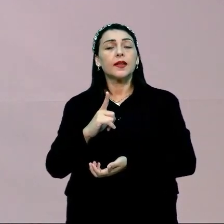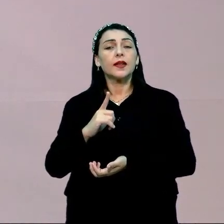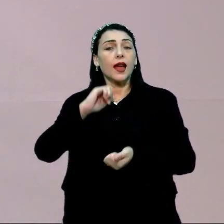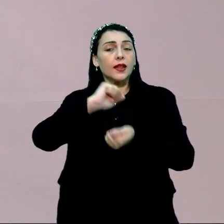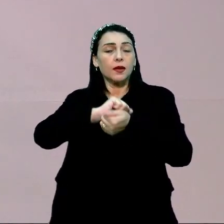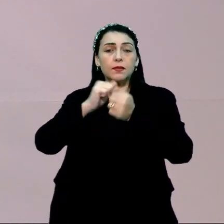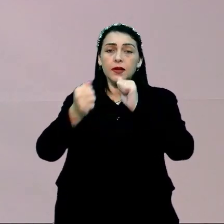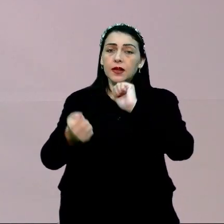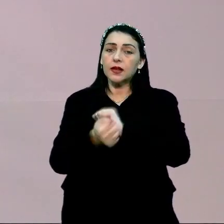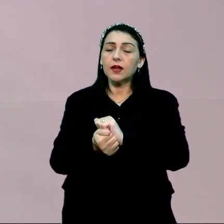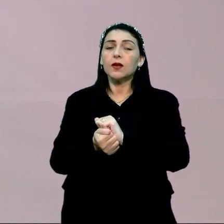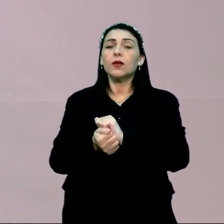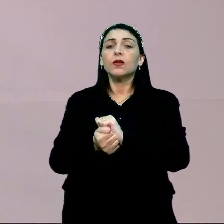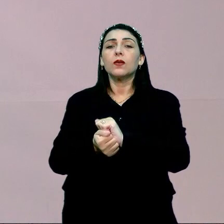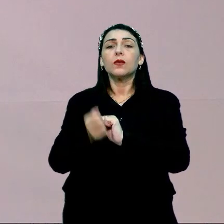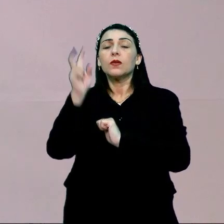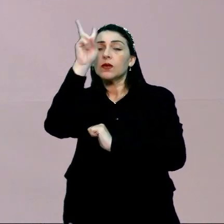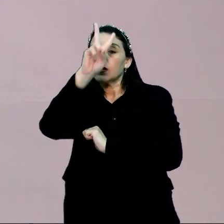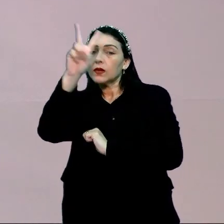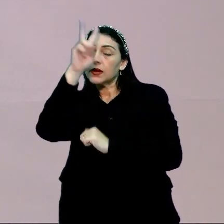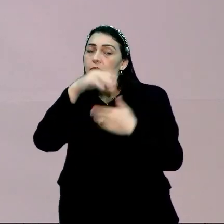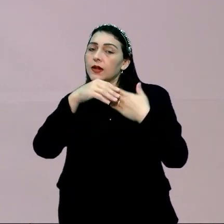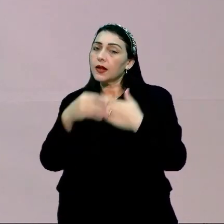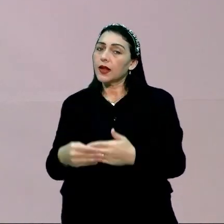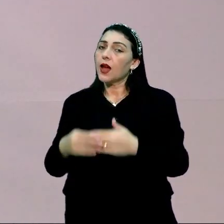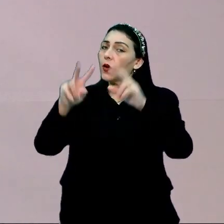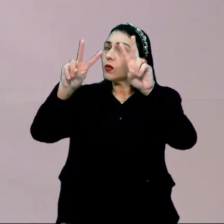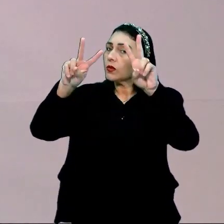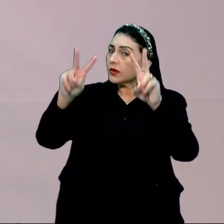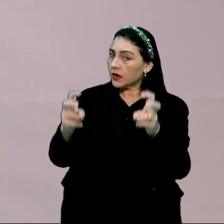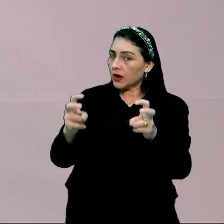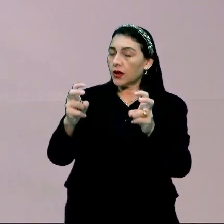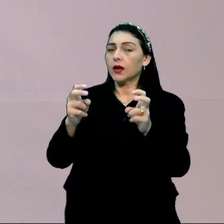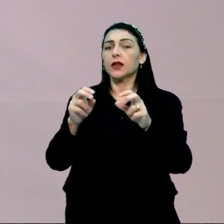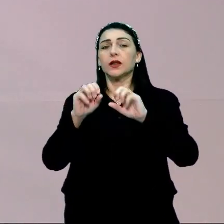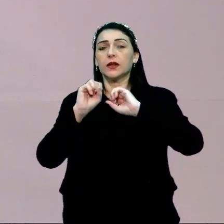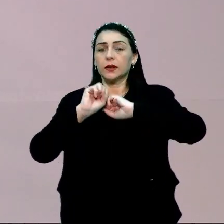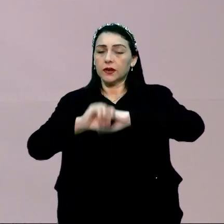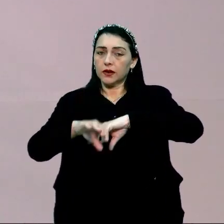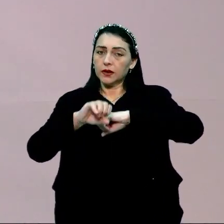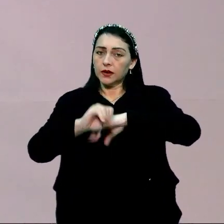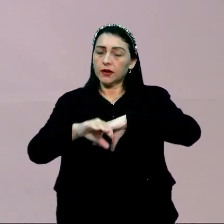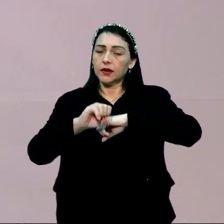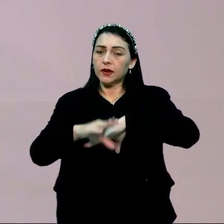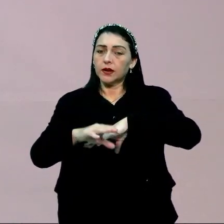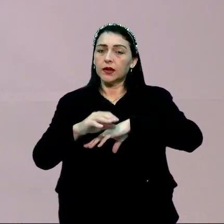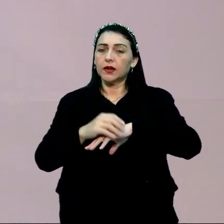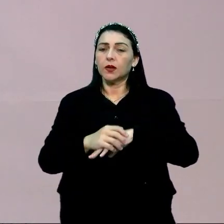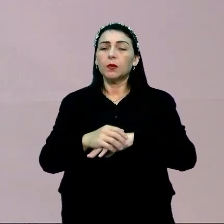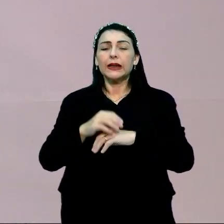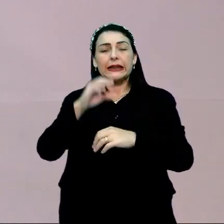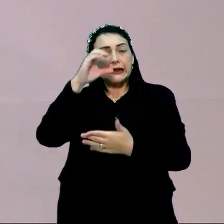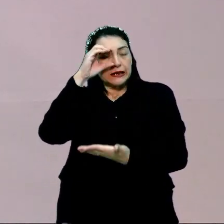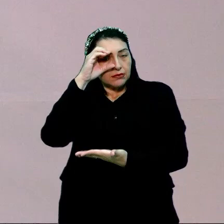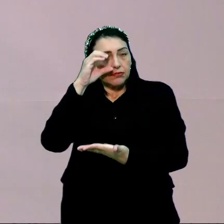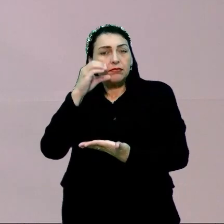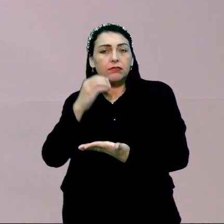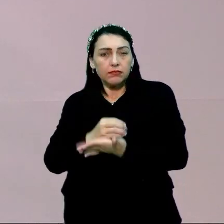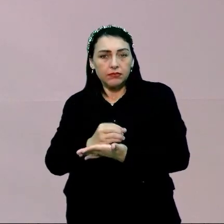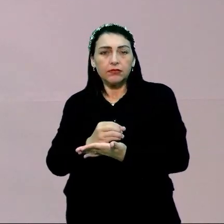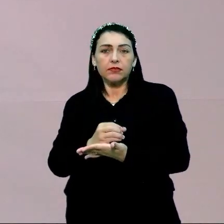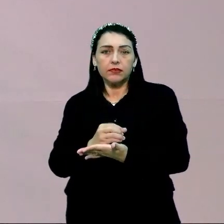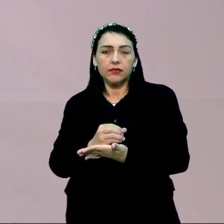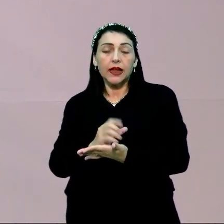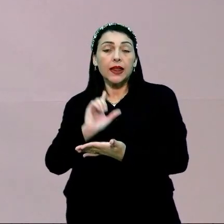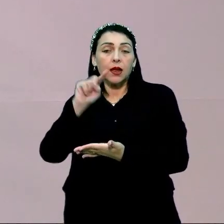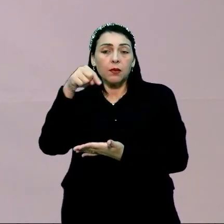vou trazer, por exemplo, um tema que nós iremos trabalhar, e aí acho que uma tesezinha, e